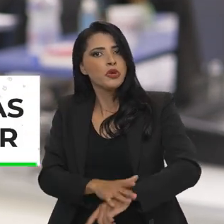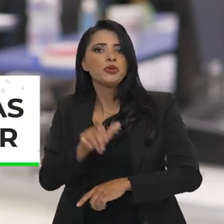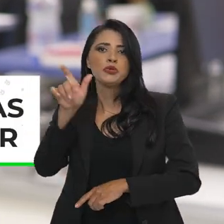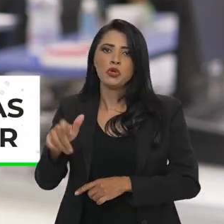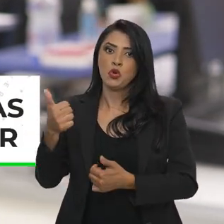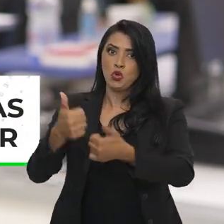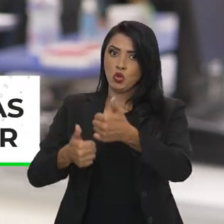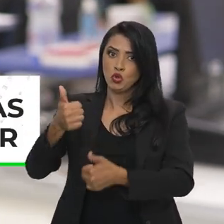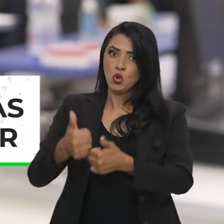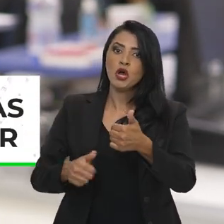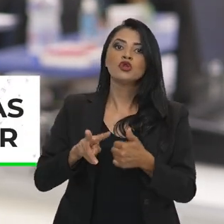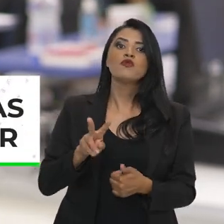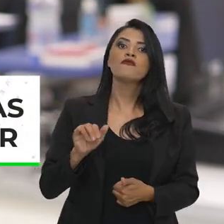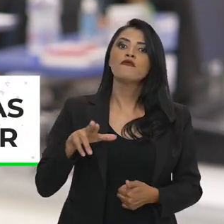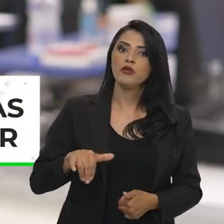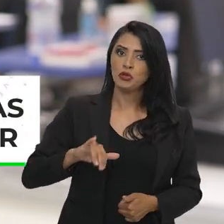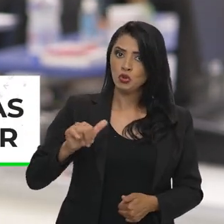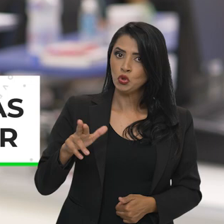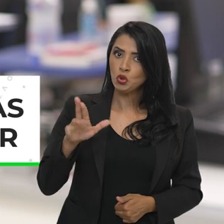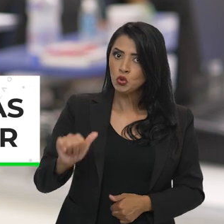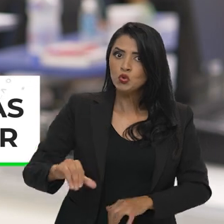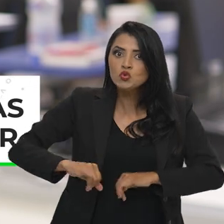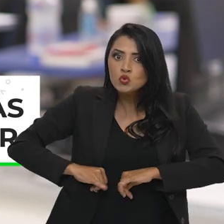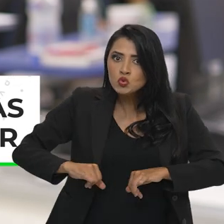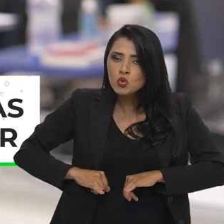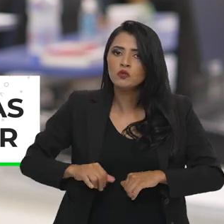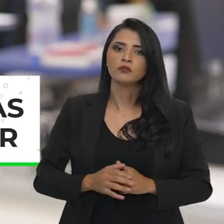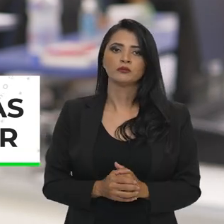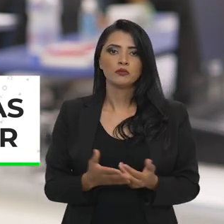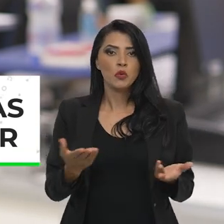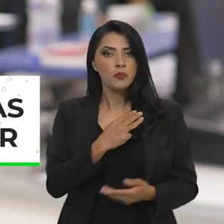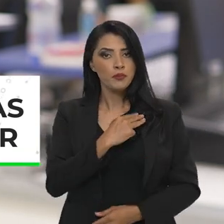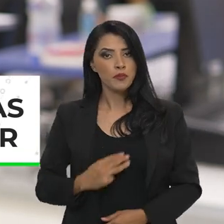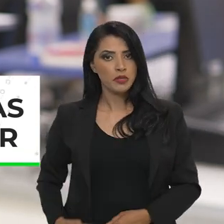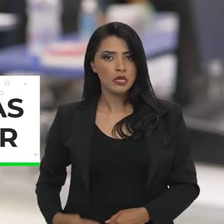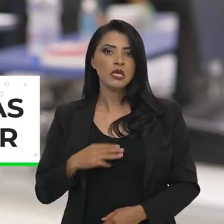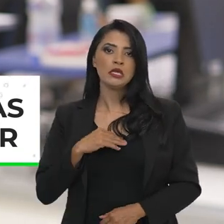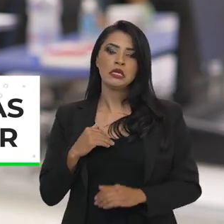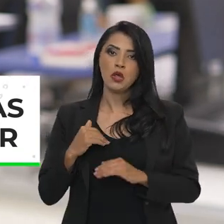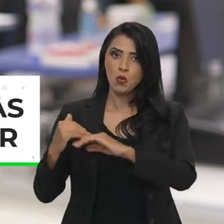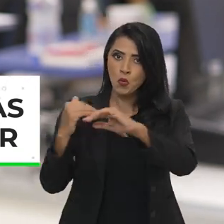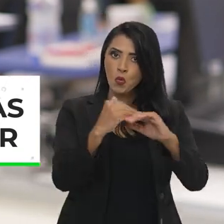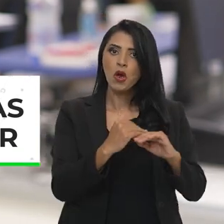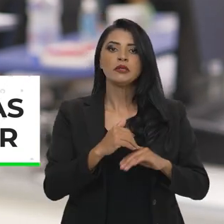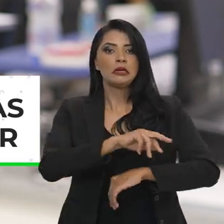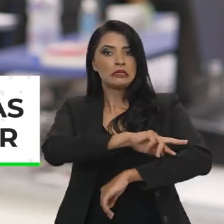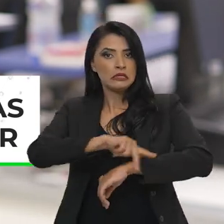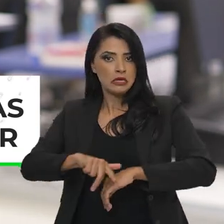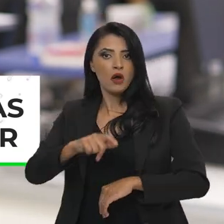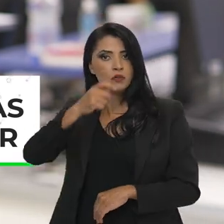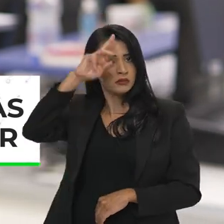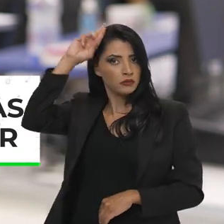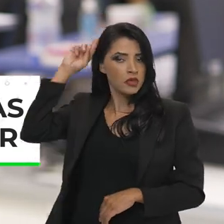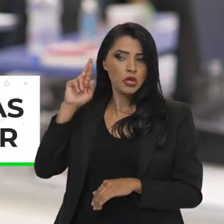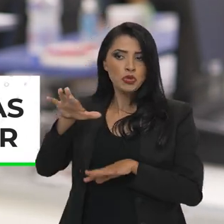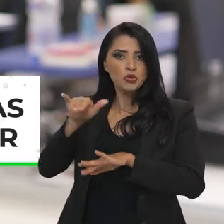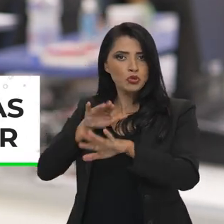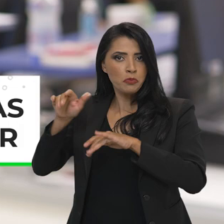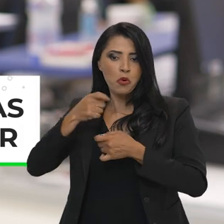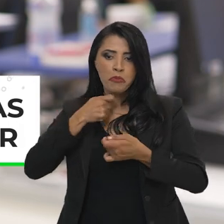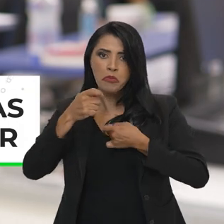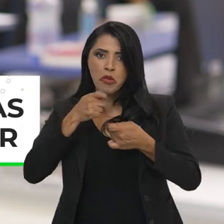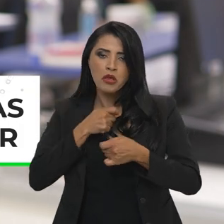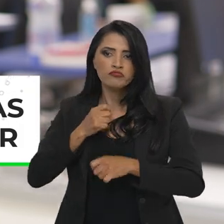contra o racismo sofrido pelo jogador de futebol Vini Júnior. Hoje, a ministra da Igualdade Racial, Aniele Franco, chamou uma coletiva